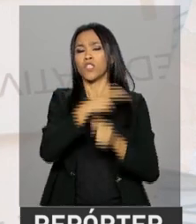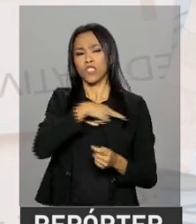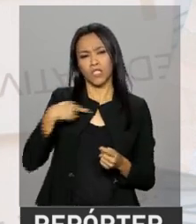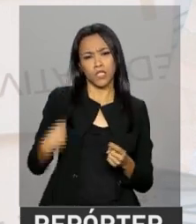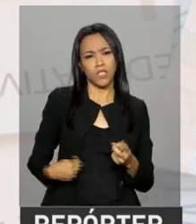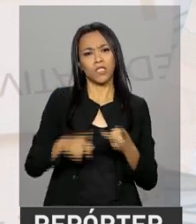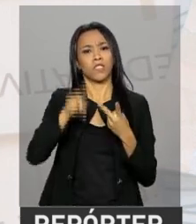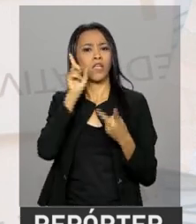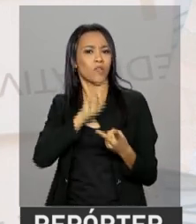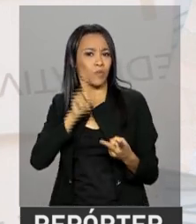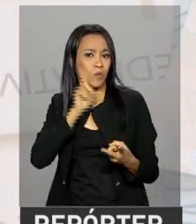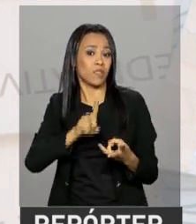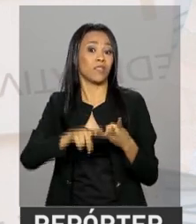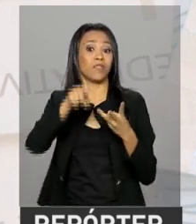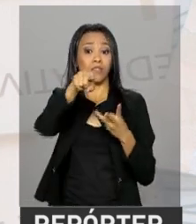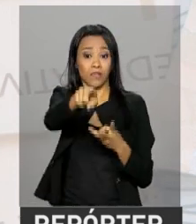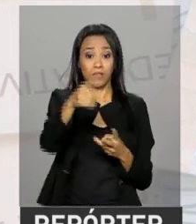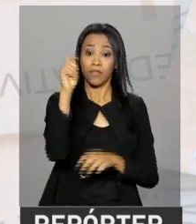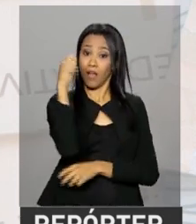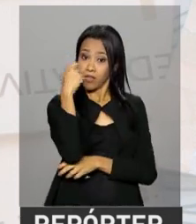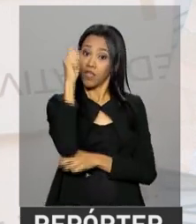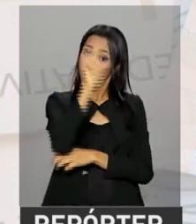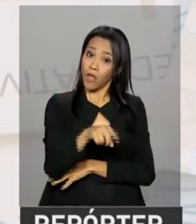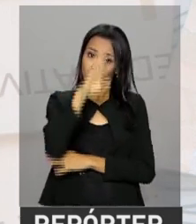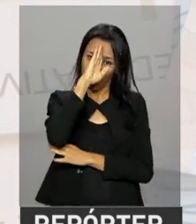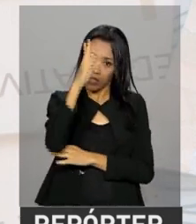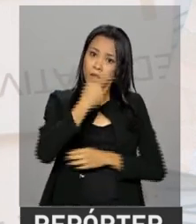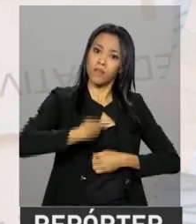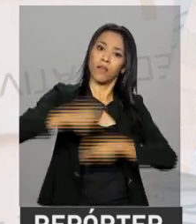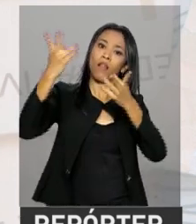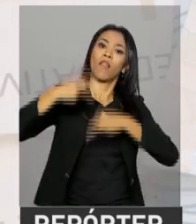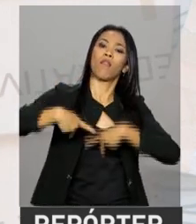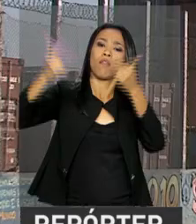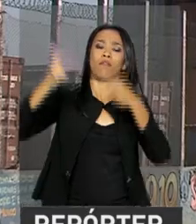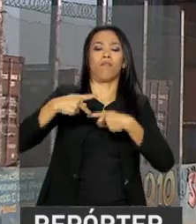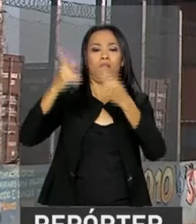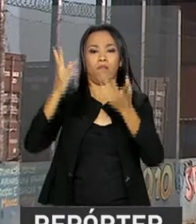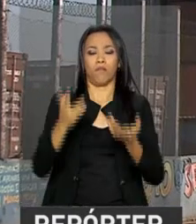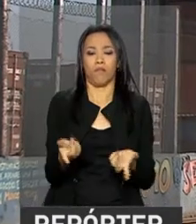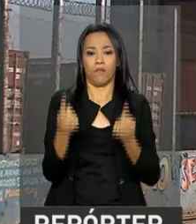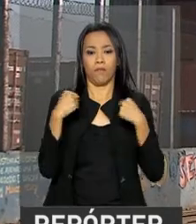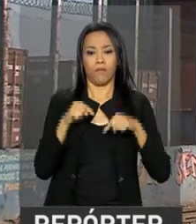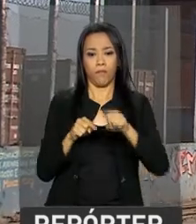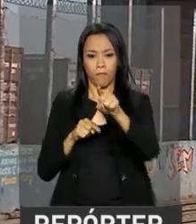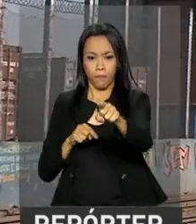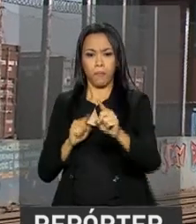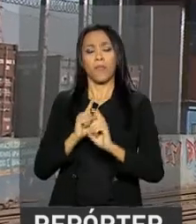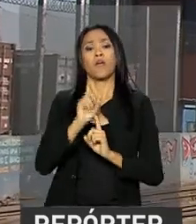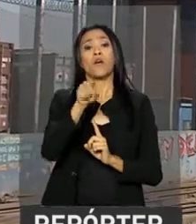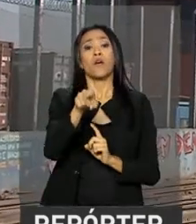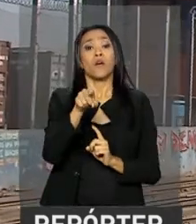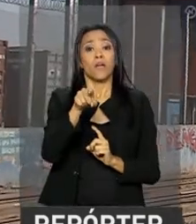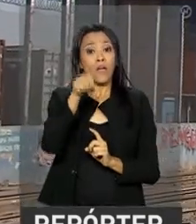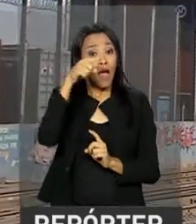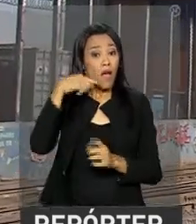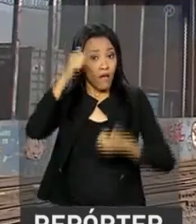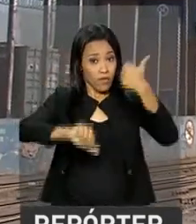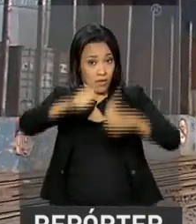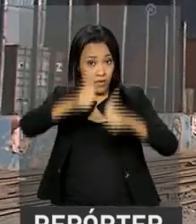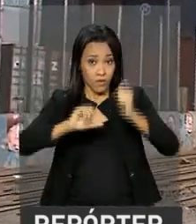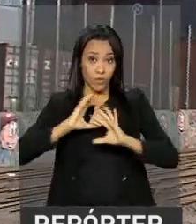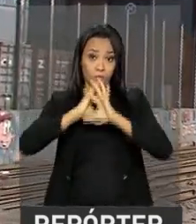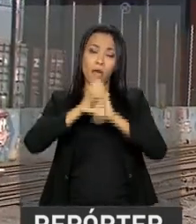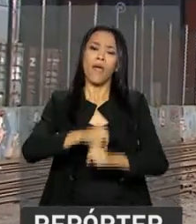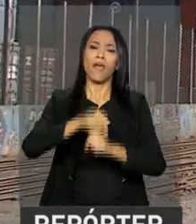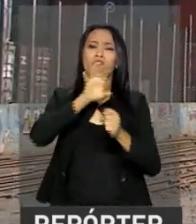são os principais destinos das exportações brasileiras o resultado da balança comercial é influenciado